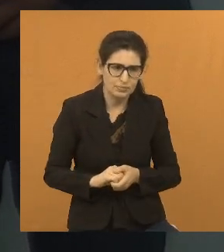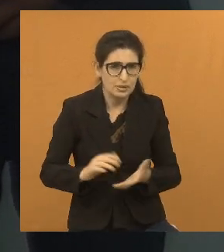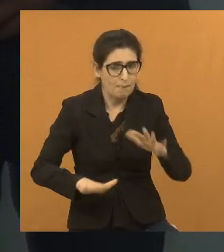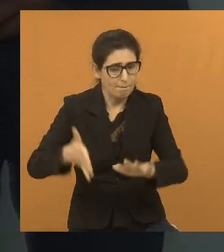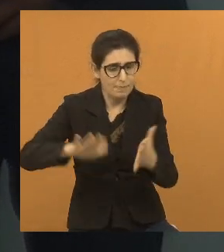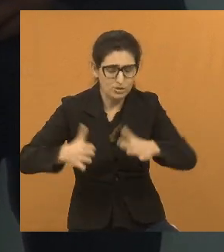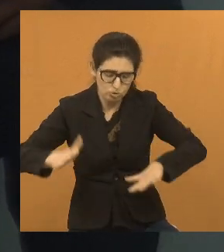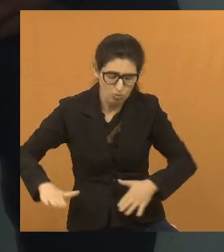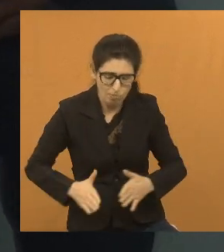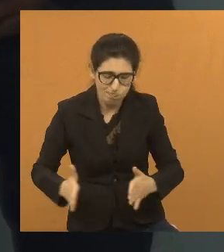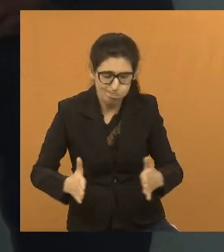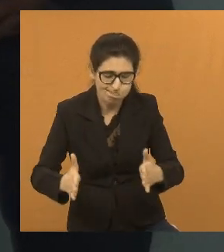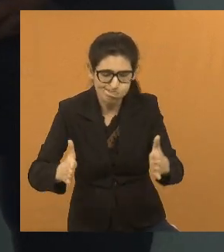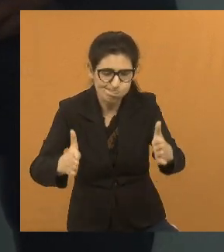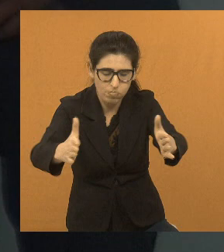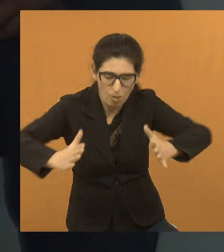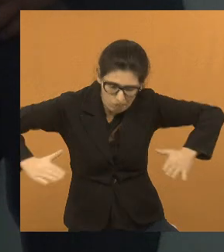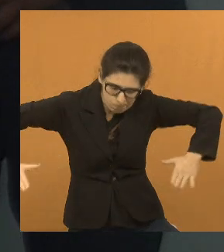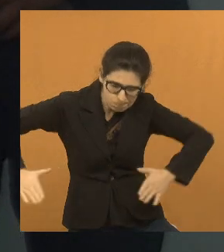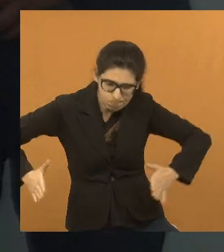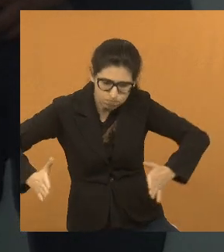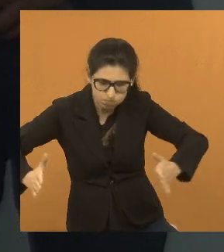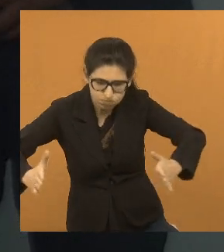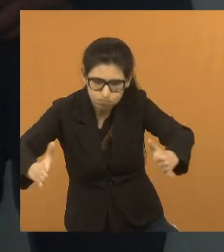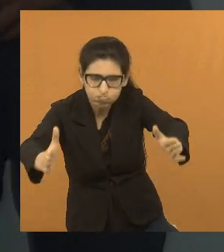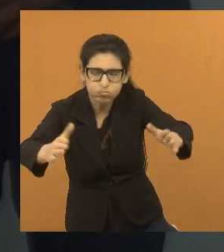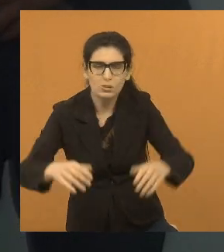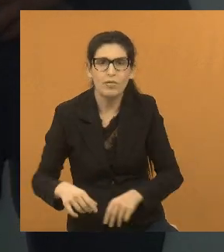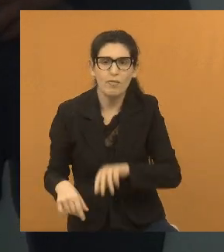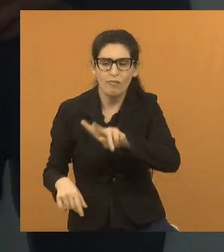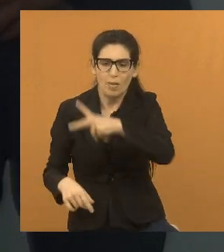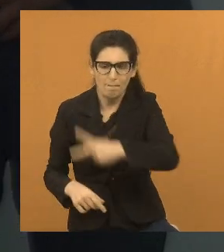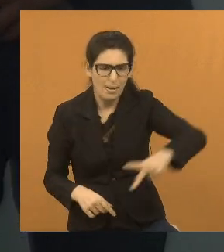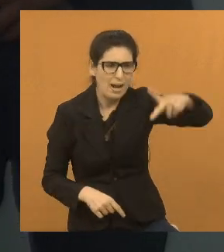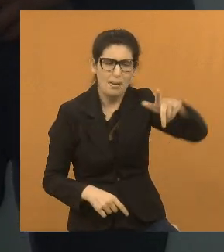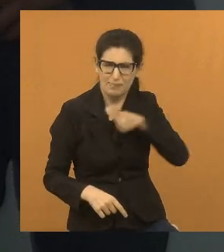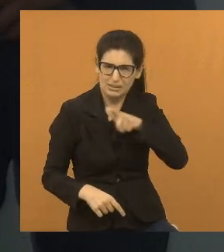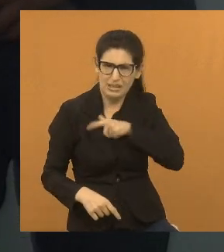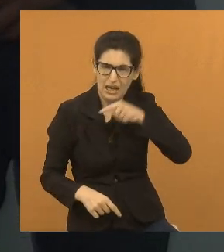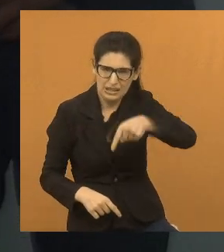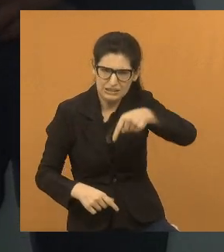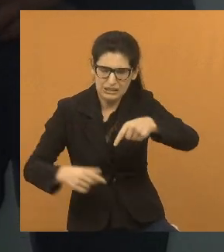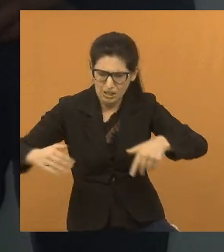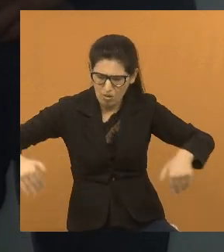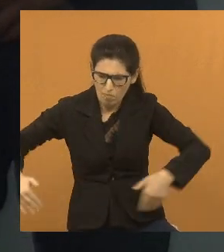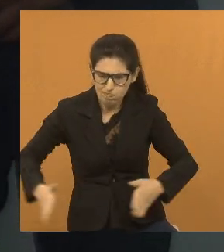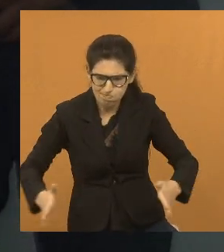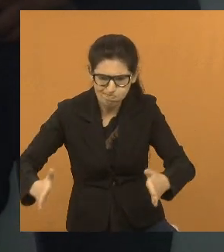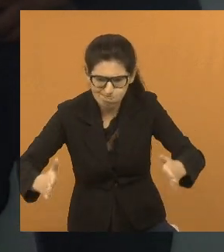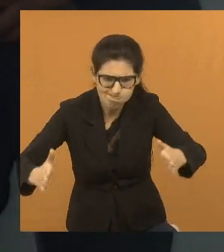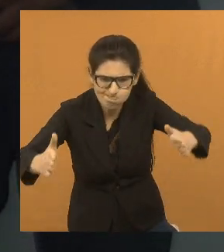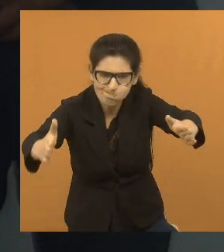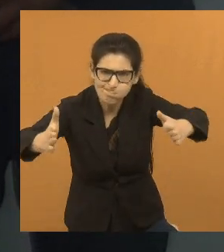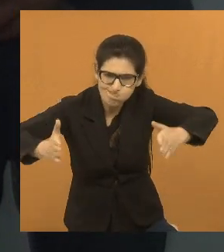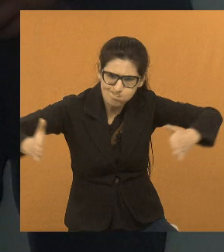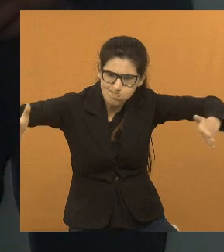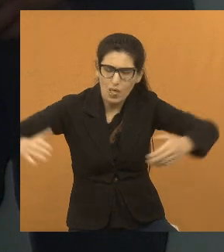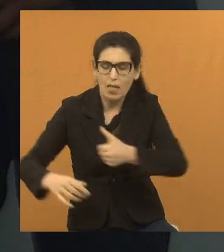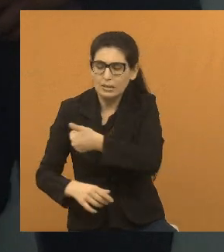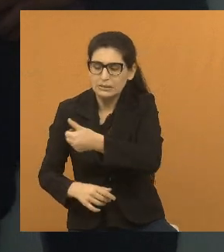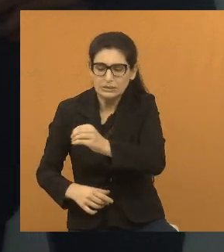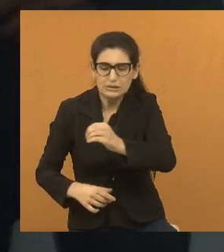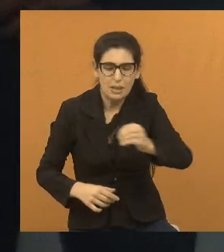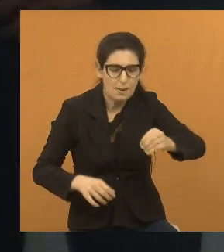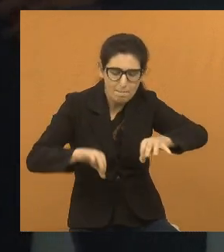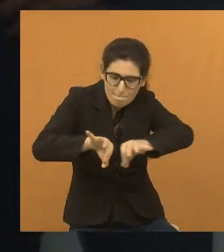caso do Rio Paraíba, ele tem uma largura média que tem uma APP correspondente a 100